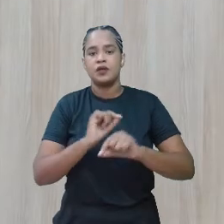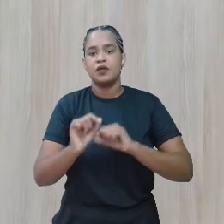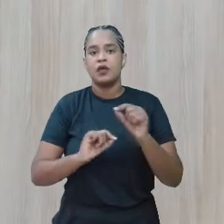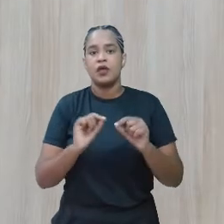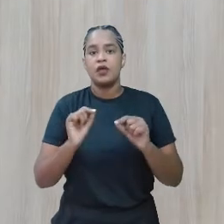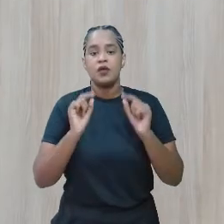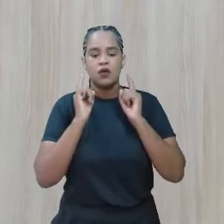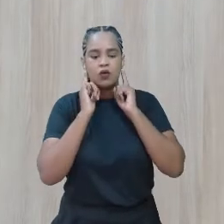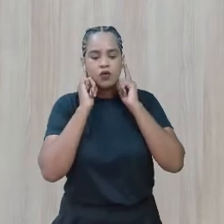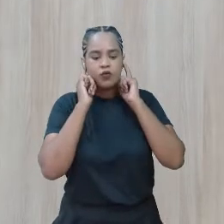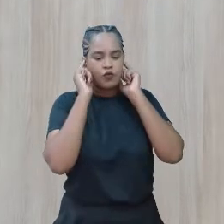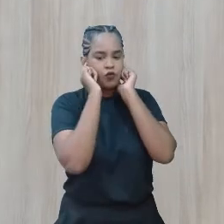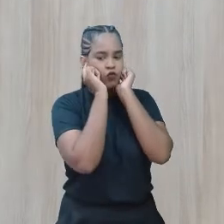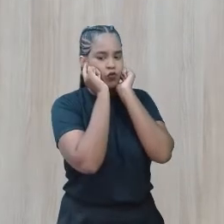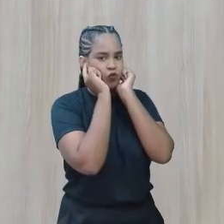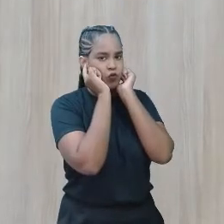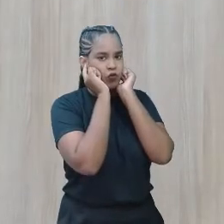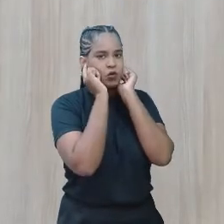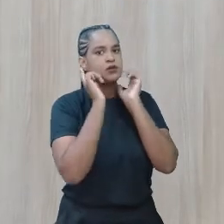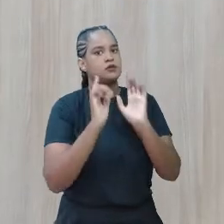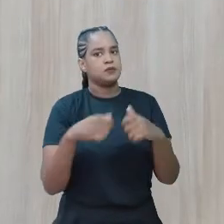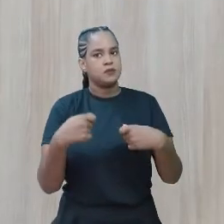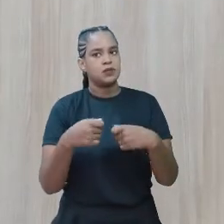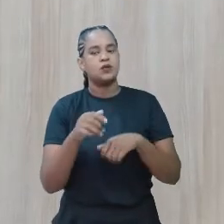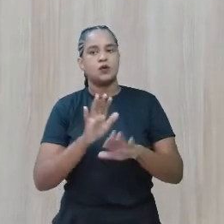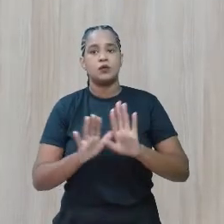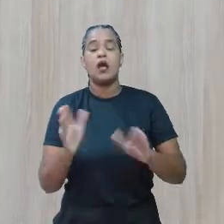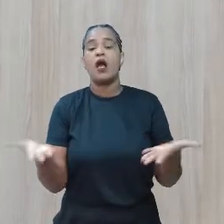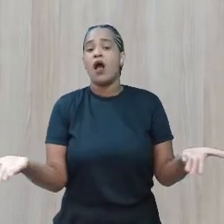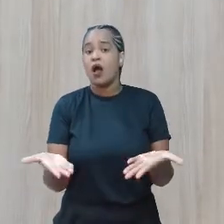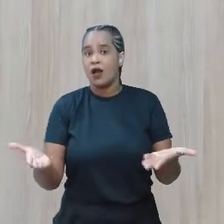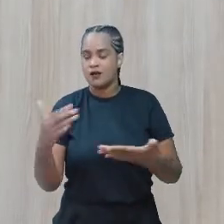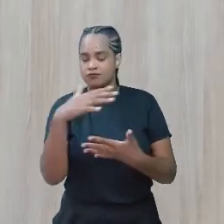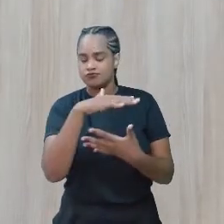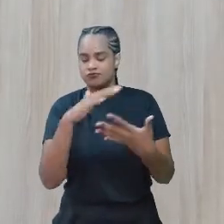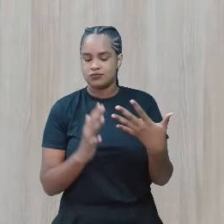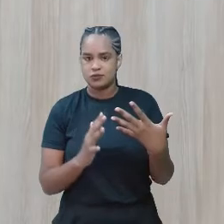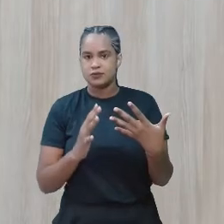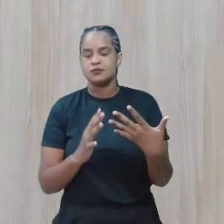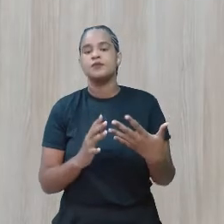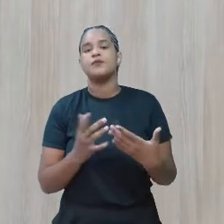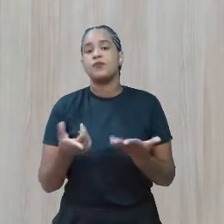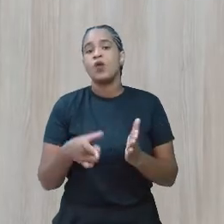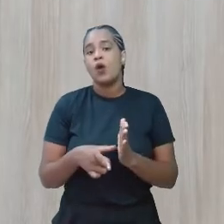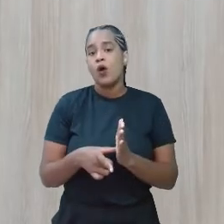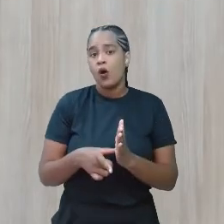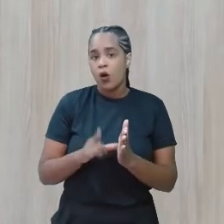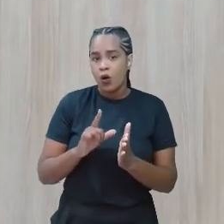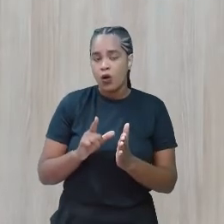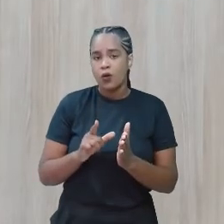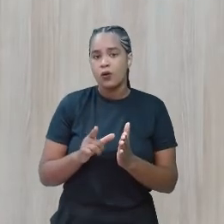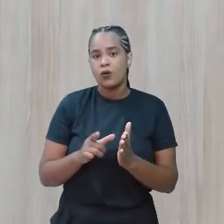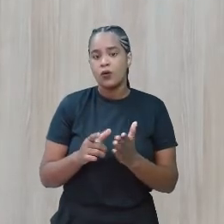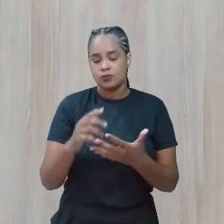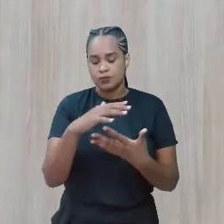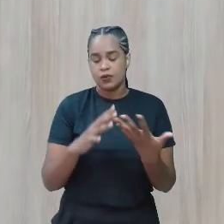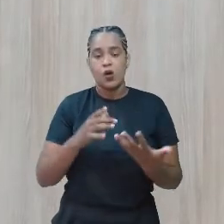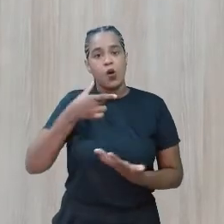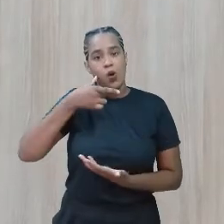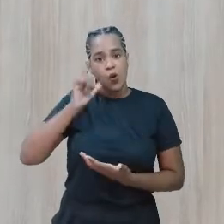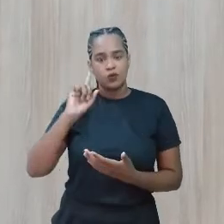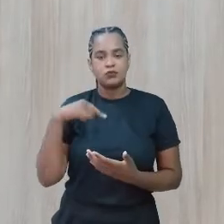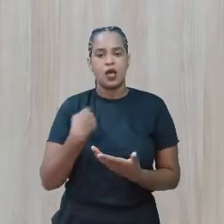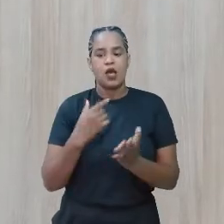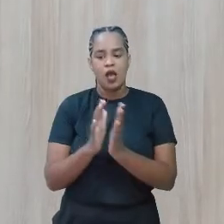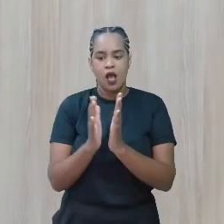fones. Prestem atenção. Mas aí agora a gente já vai falar de Libras, né? Que ontem fizemos aqui uma grande